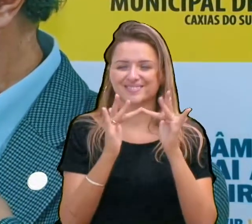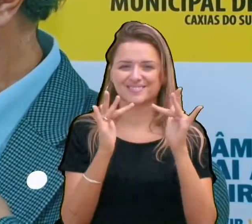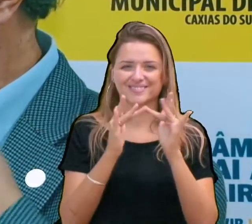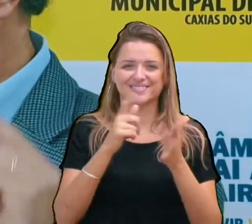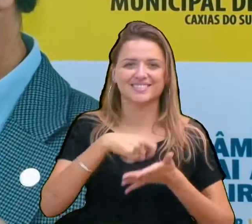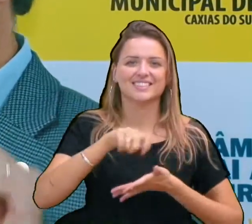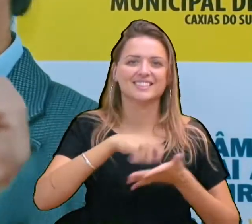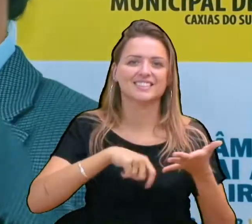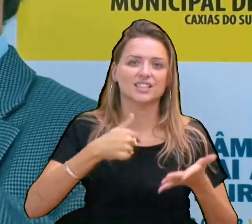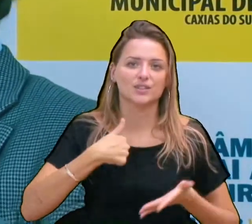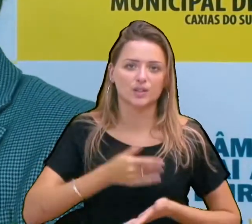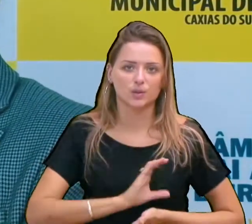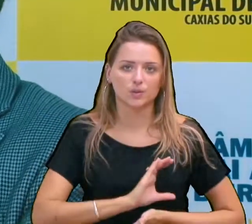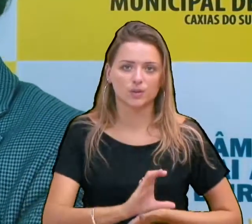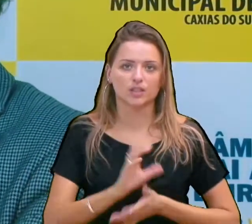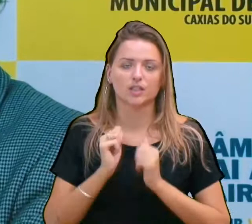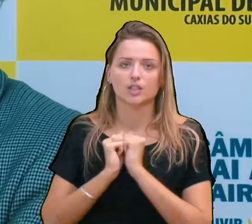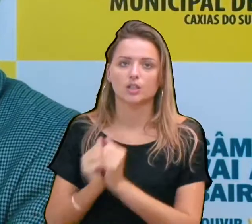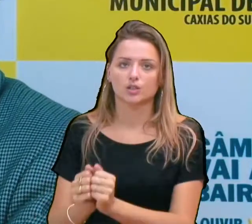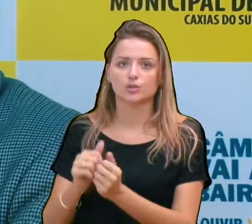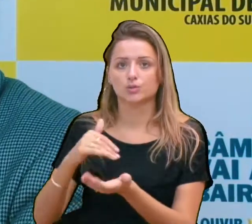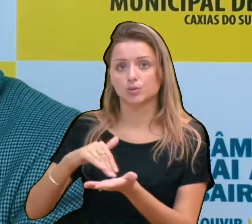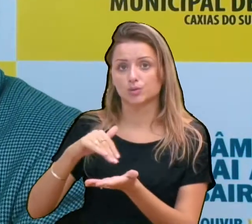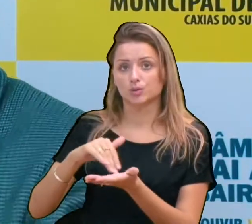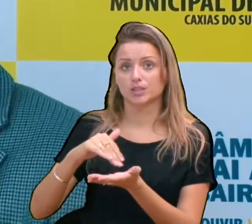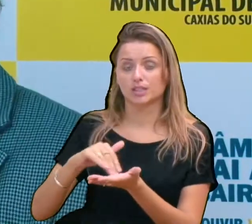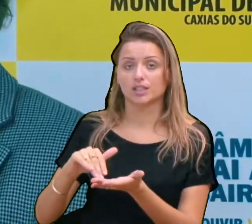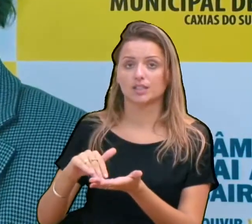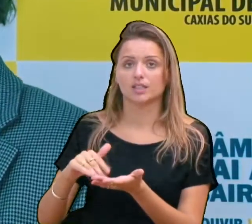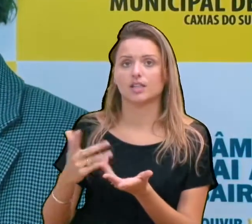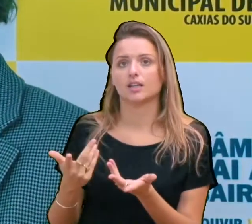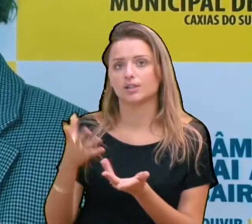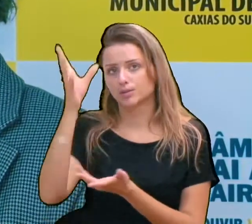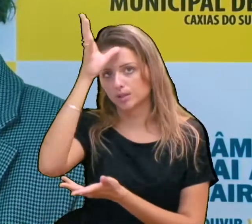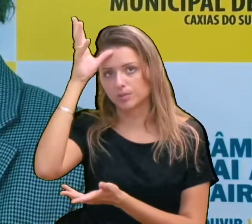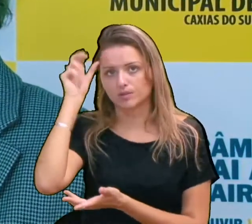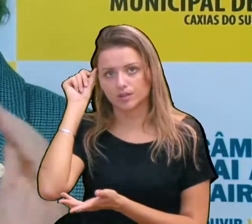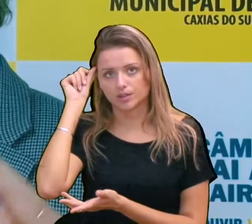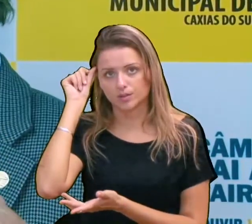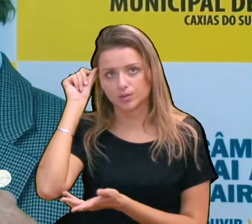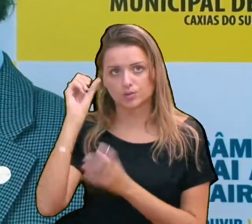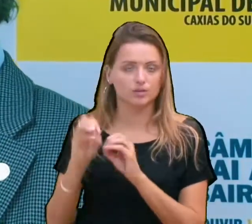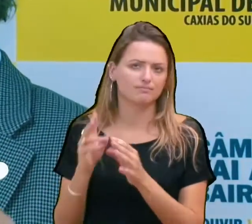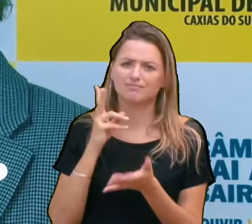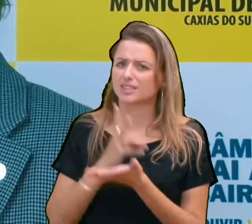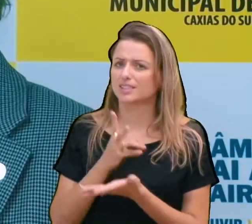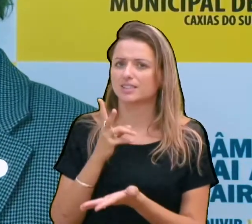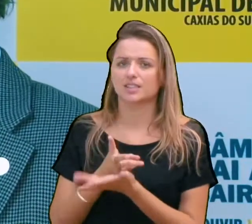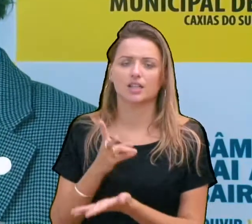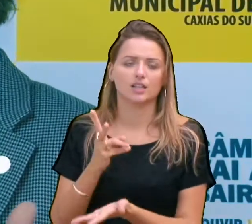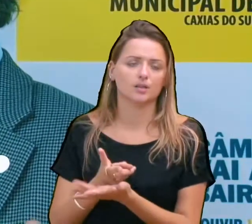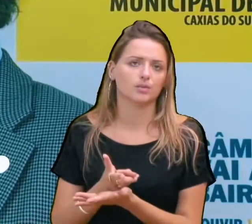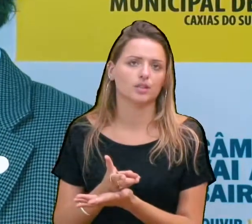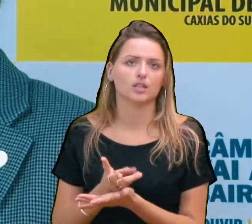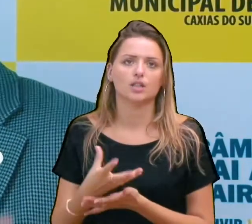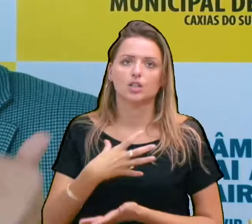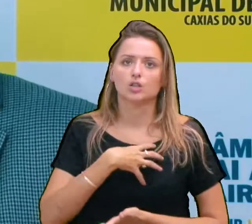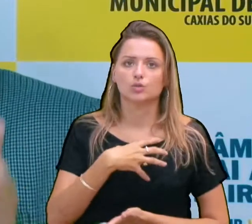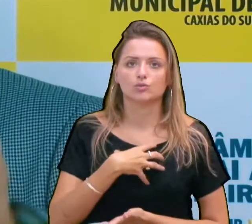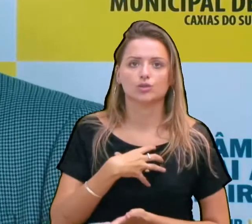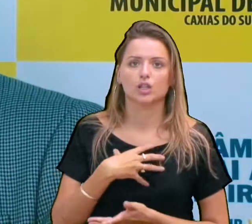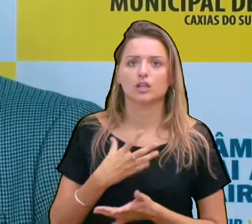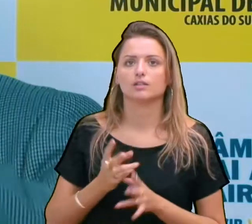por mim, coordenador, com o secretário de Educação do município, essas parcerias. Sempre, normalmente. De uma forma do